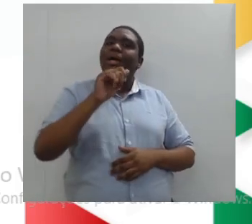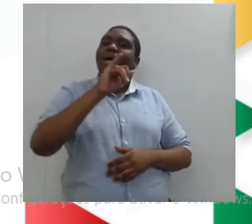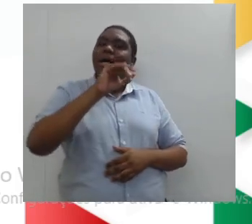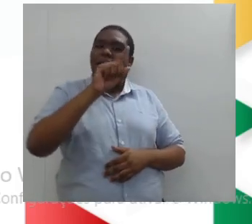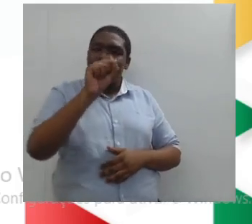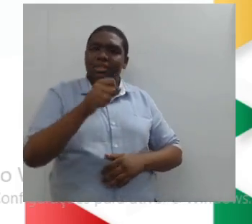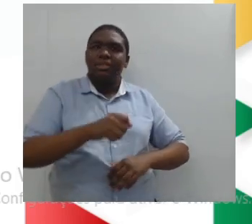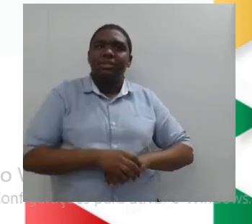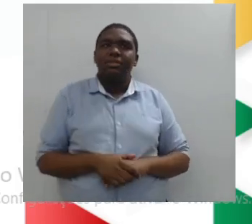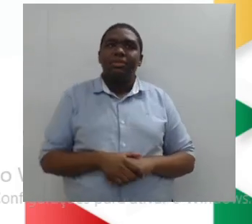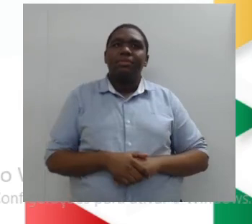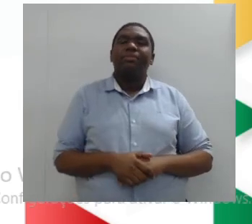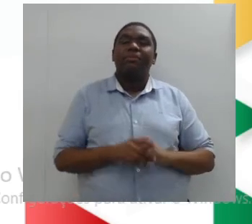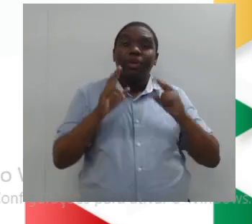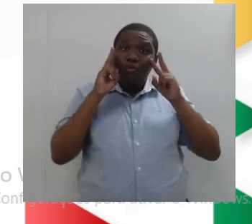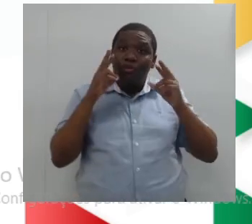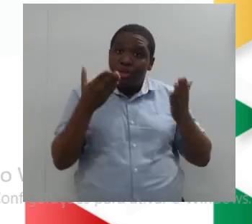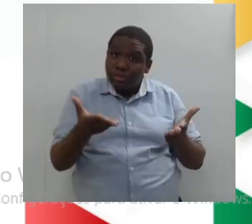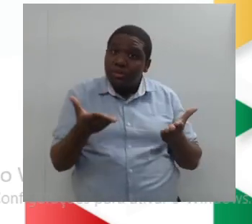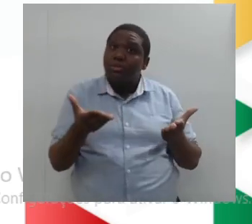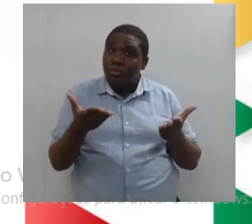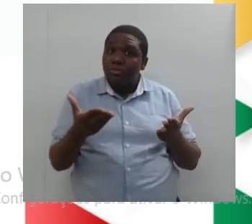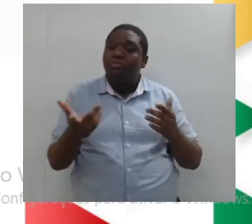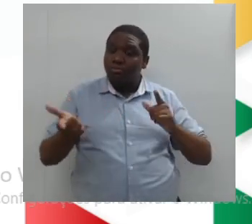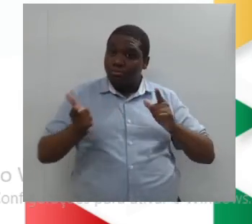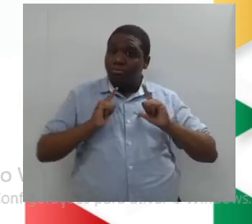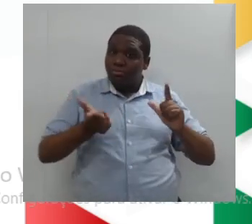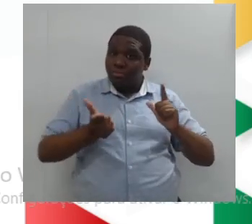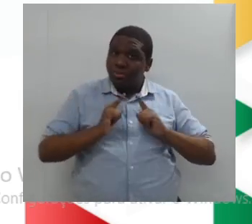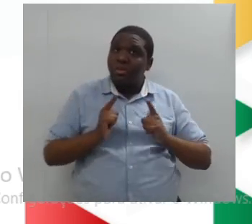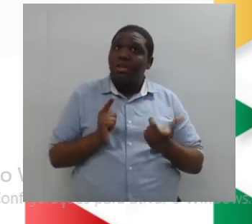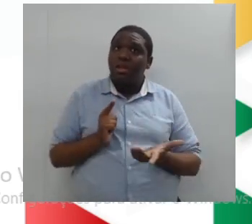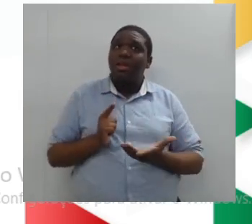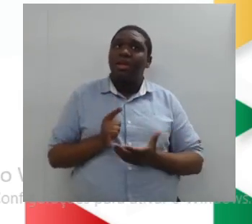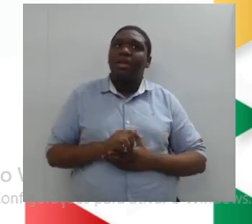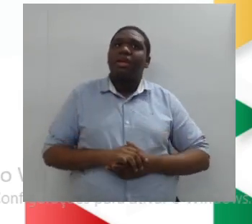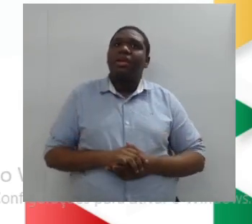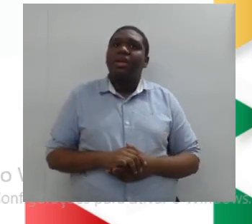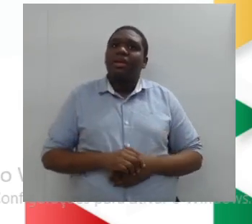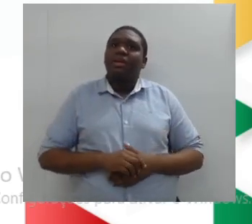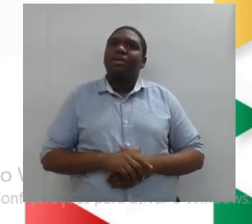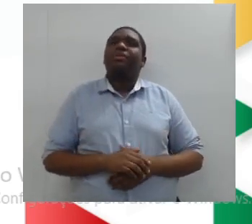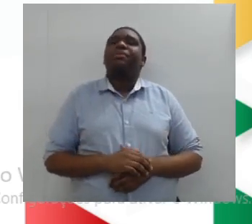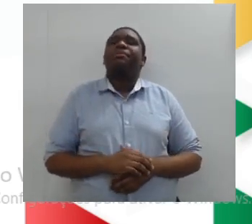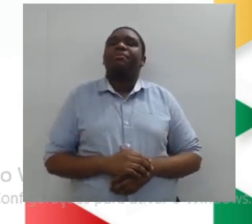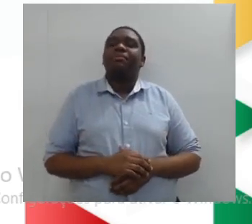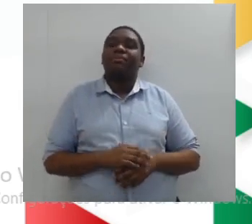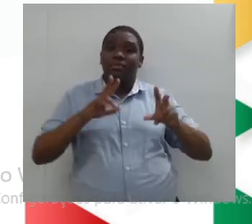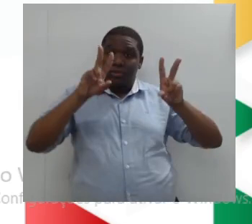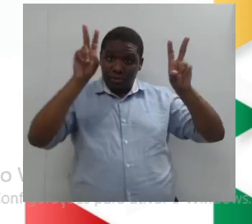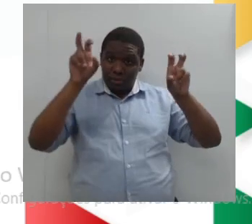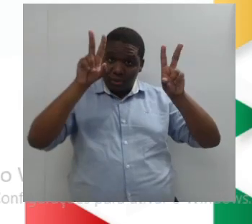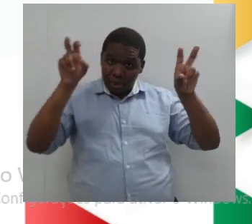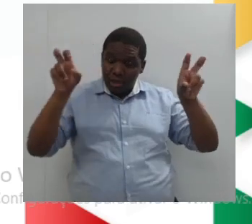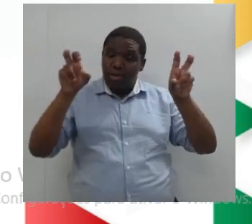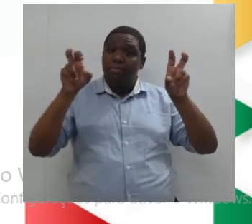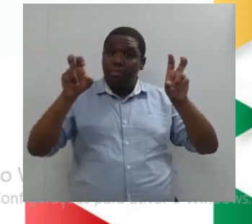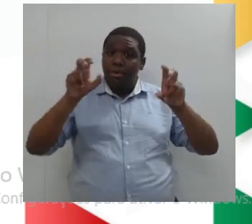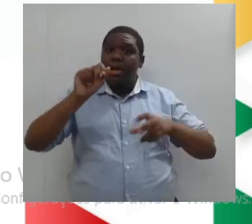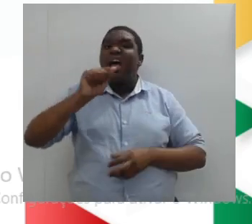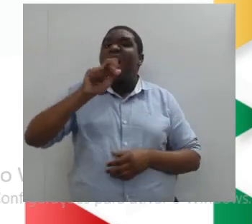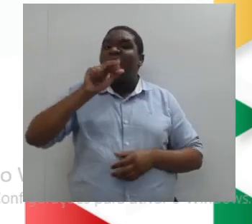Bahá'í. Vejam só aqui, na tela, nós temos Abdul Bahá, título em árabe de